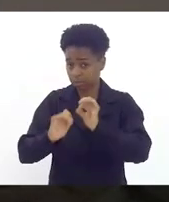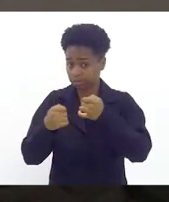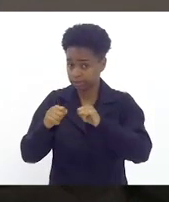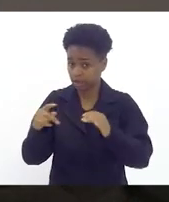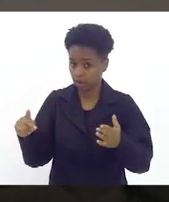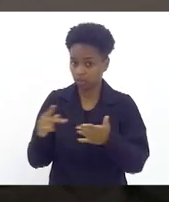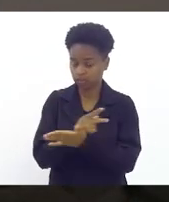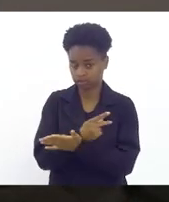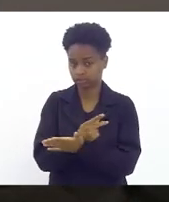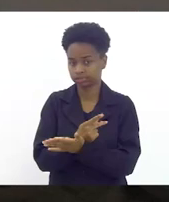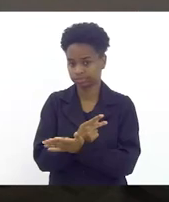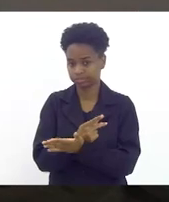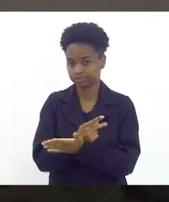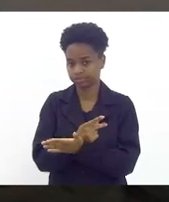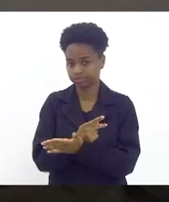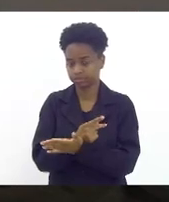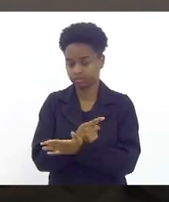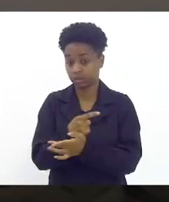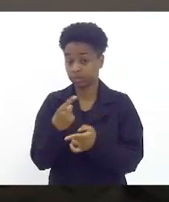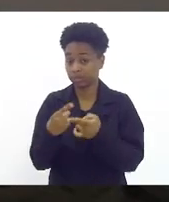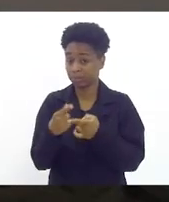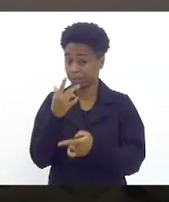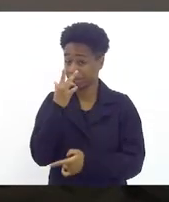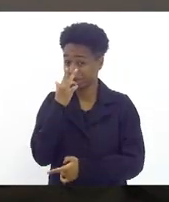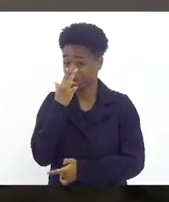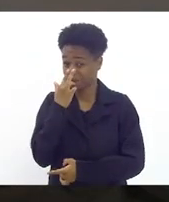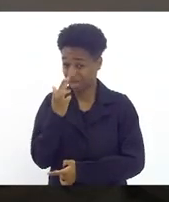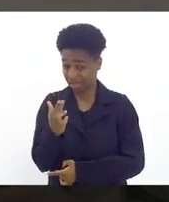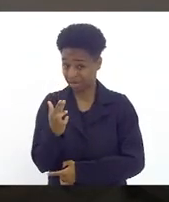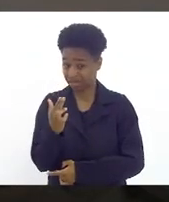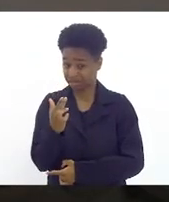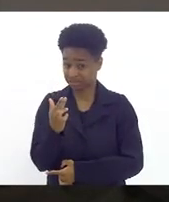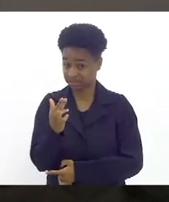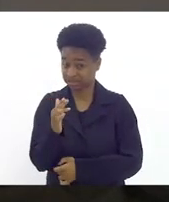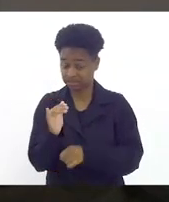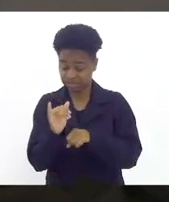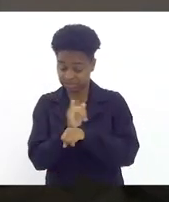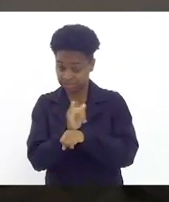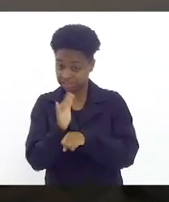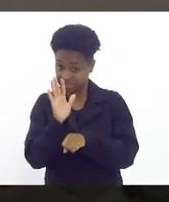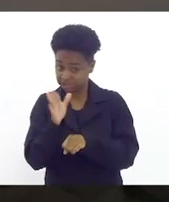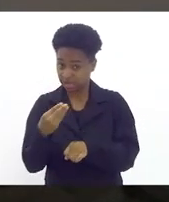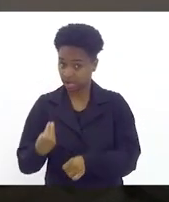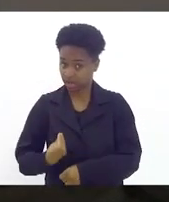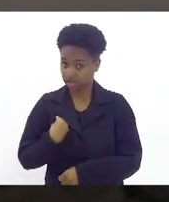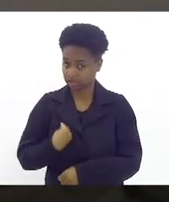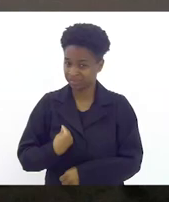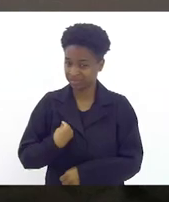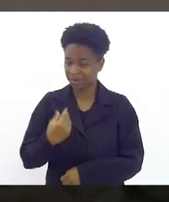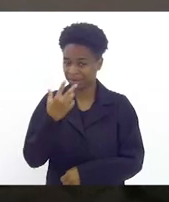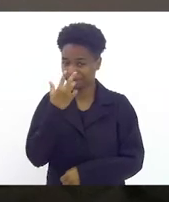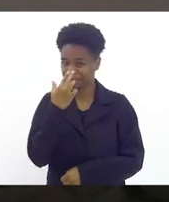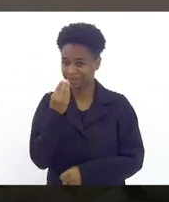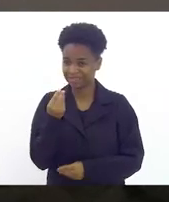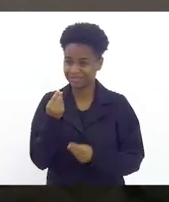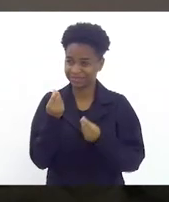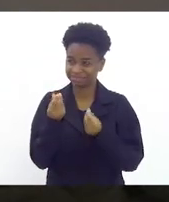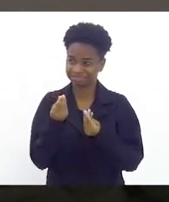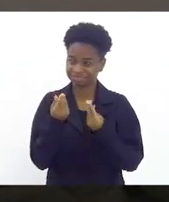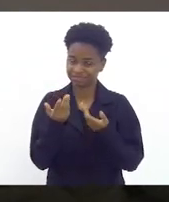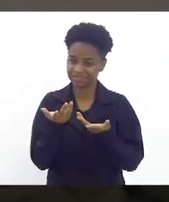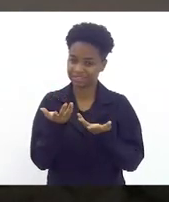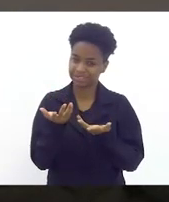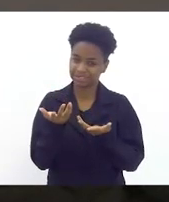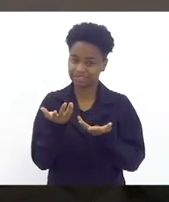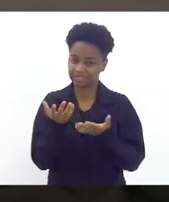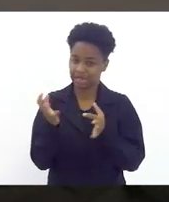porque me parece que os mecanismos que já existem eles ficam de certa forma